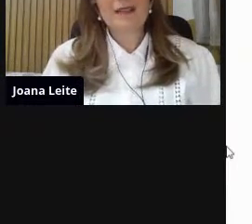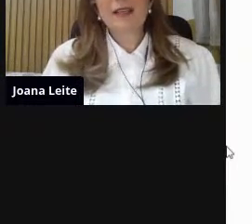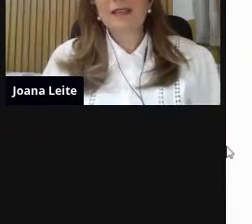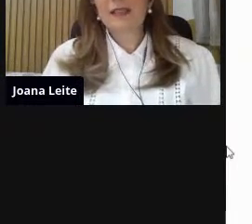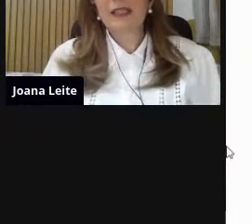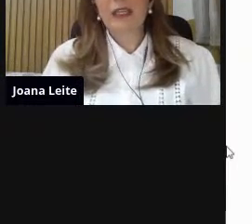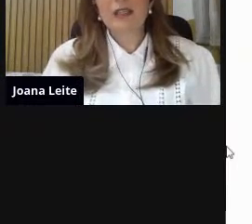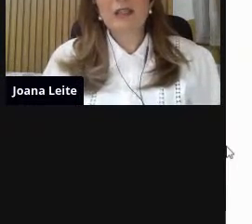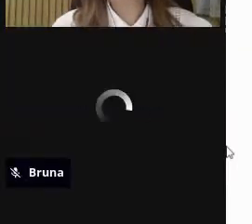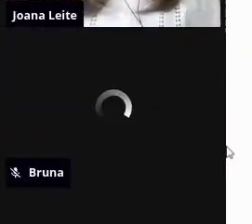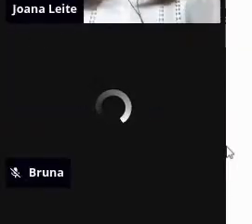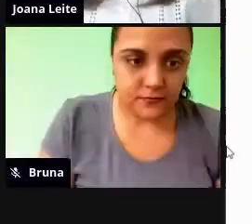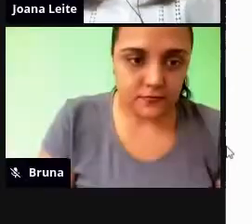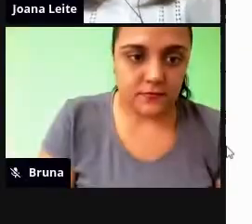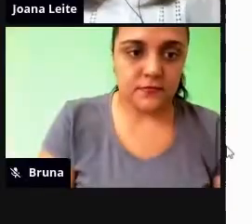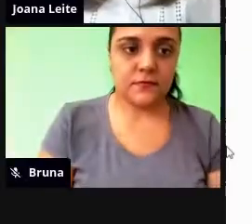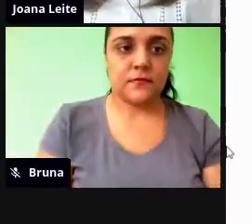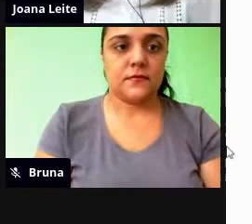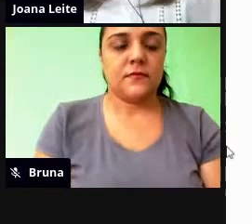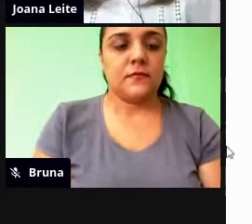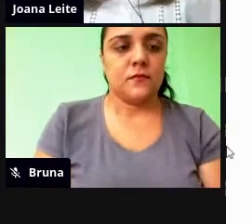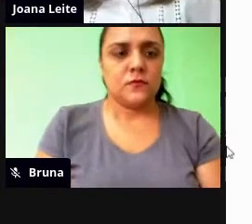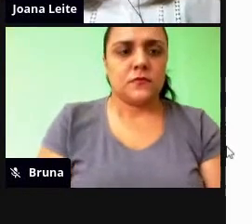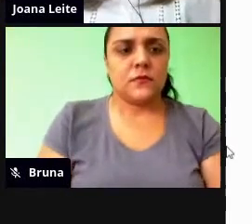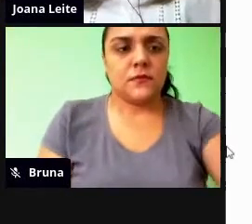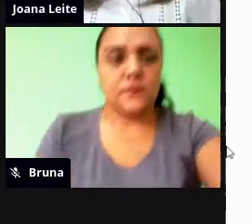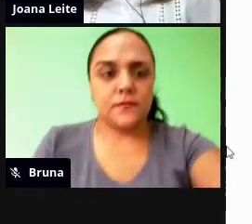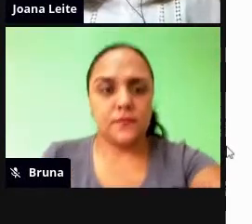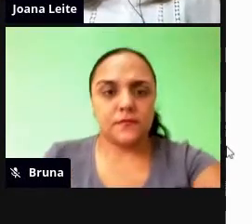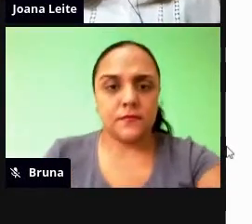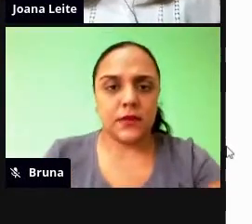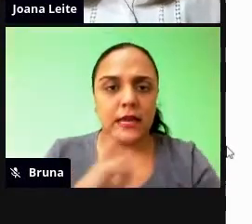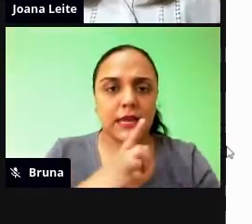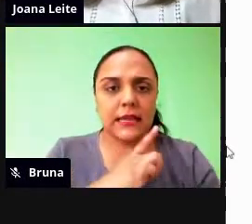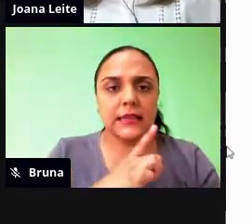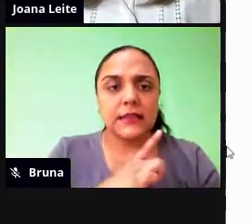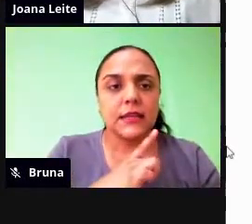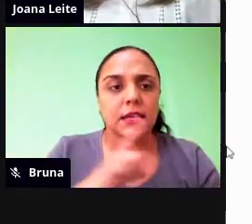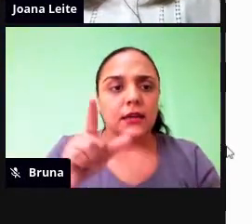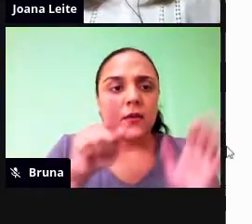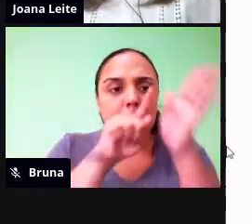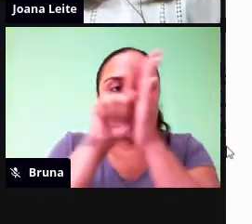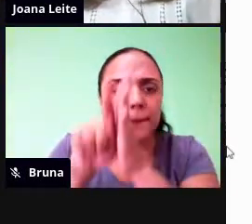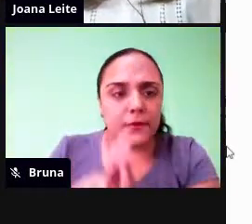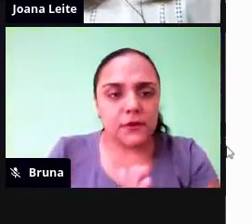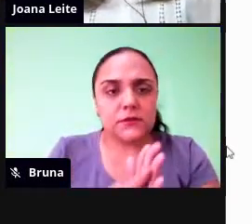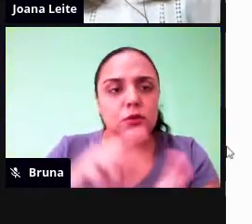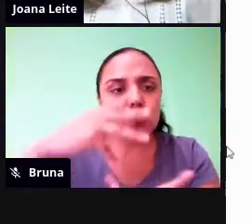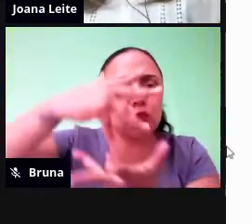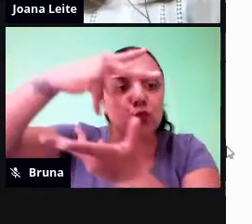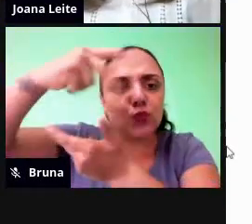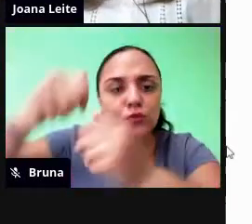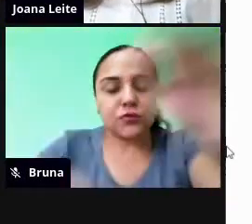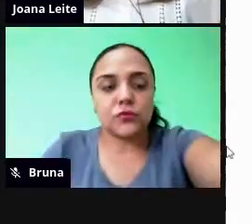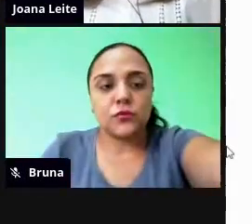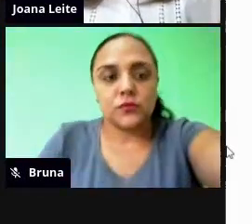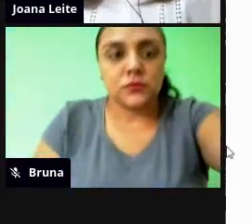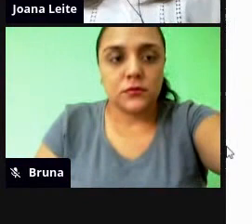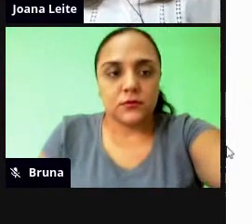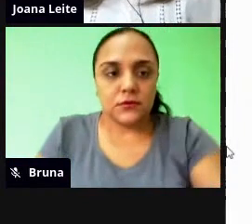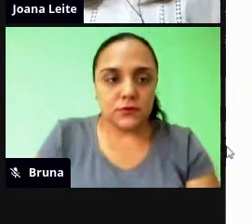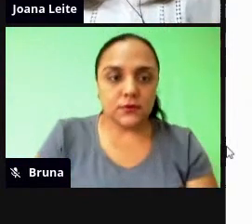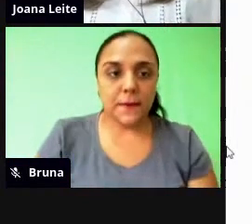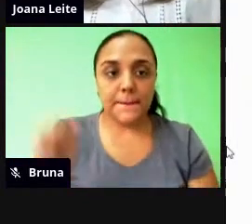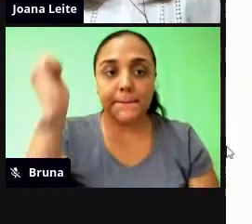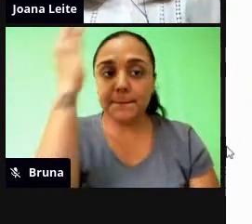1 em cada 160 crianças teria autismo, né? Então, esse aqui já é um dado mundial. No Brasil, nós não